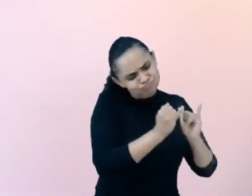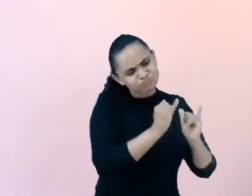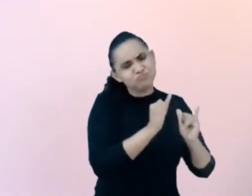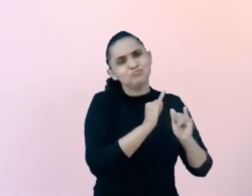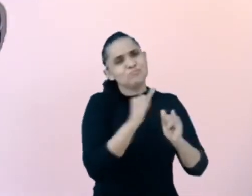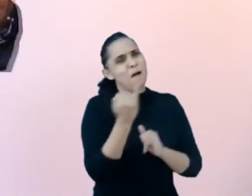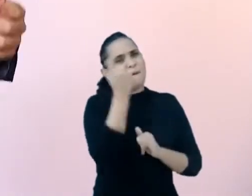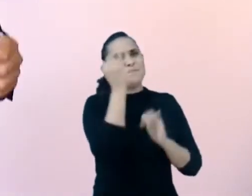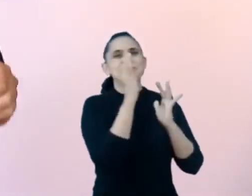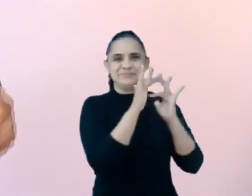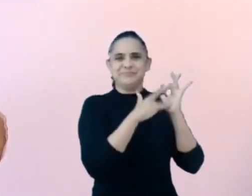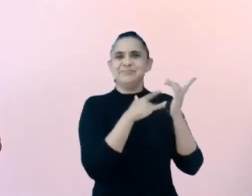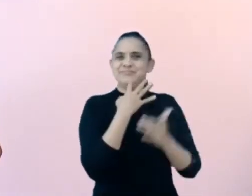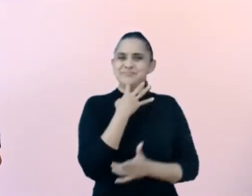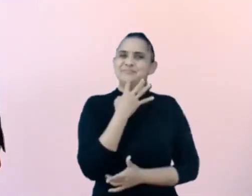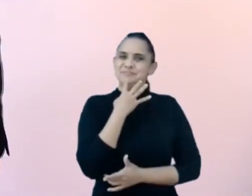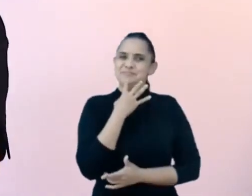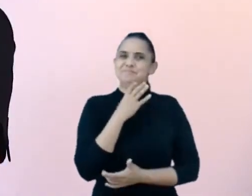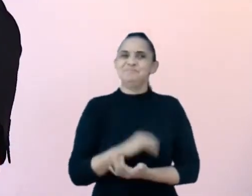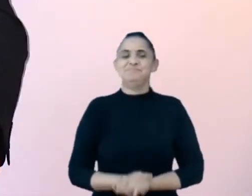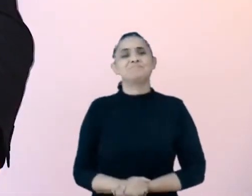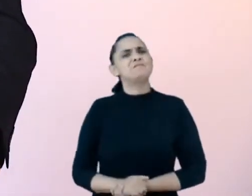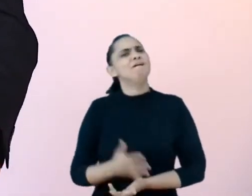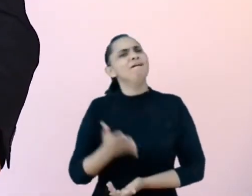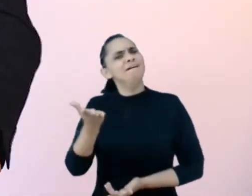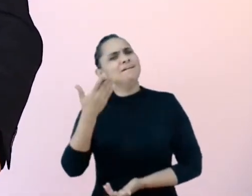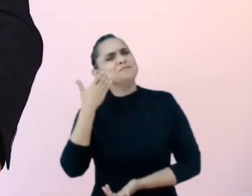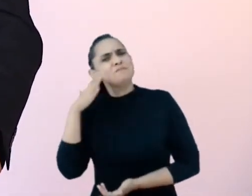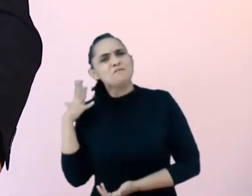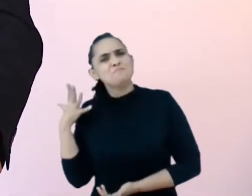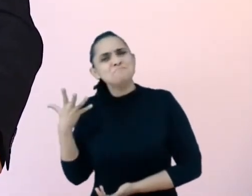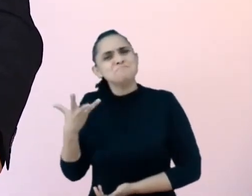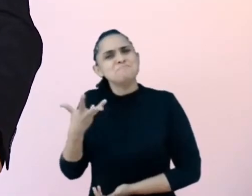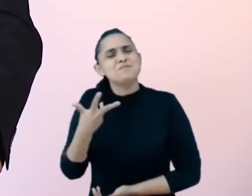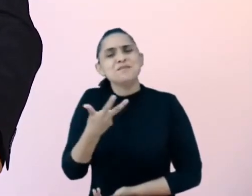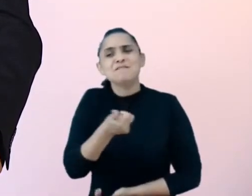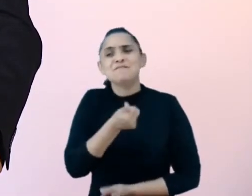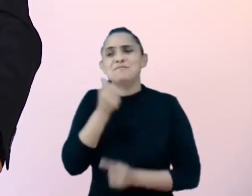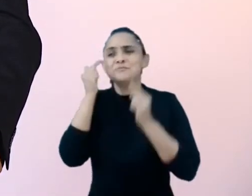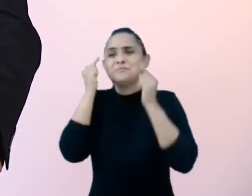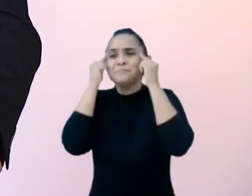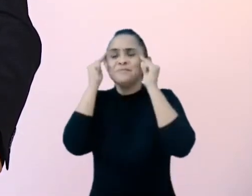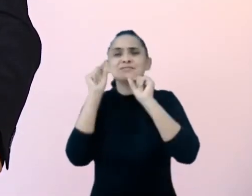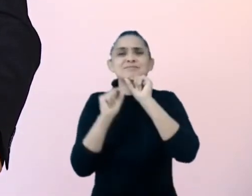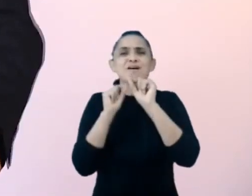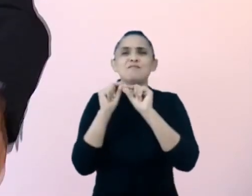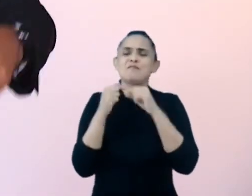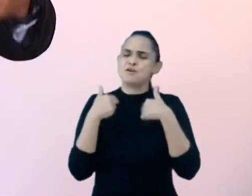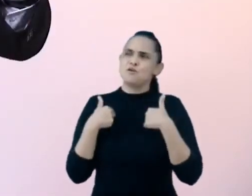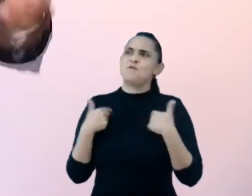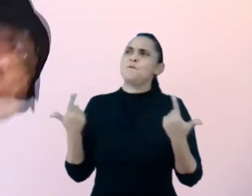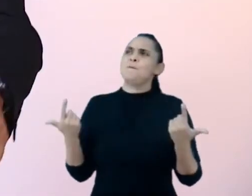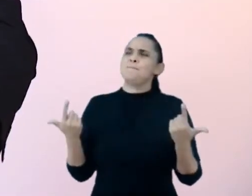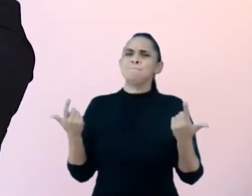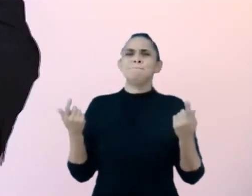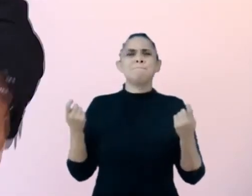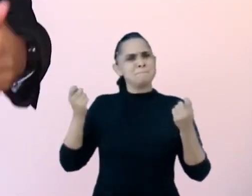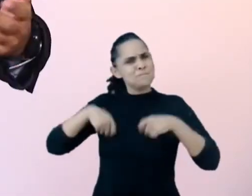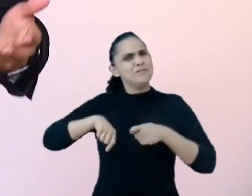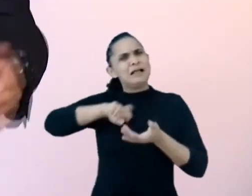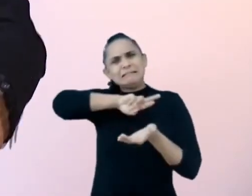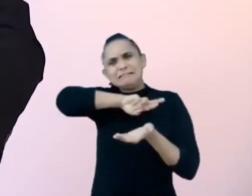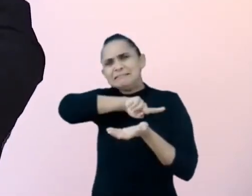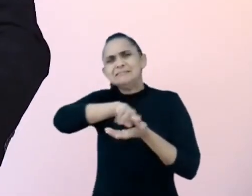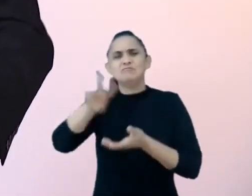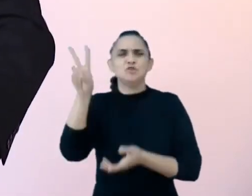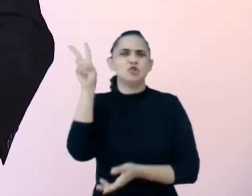é maravilhoso nós pensarmos em tudo isso. Eu poderia também contar aqui várias histórias de pessoas